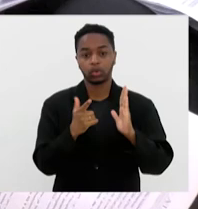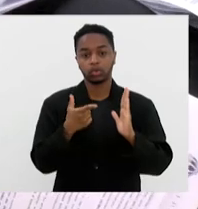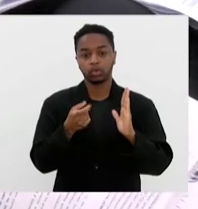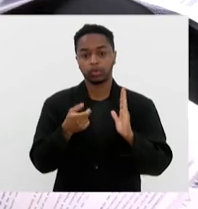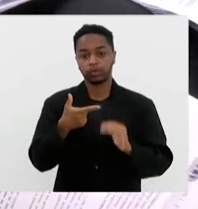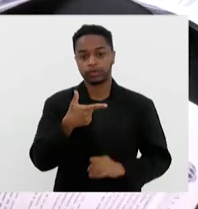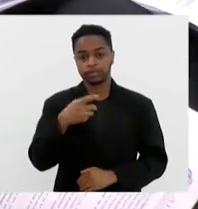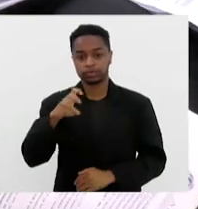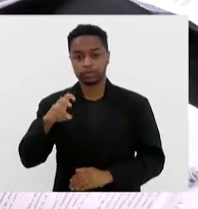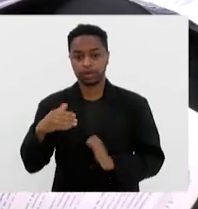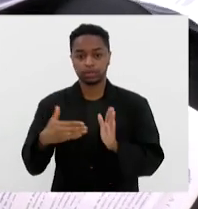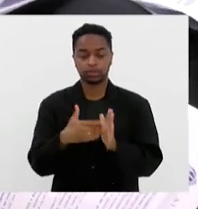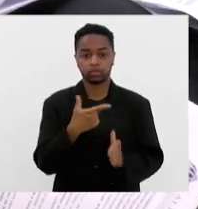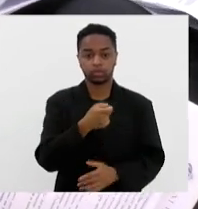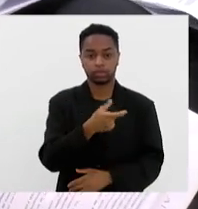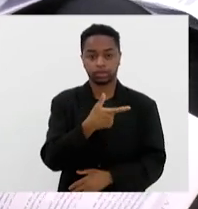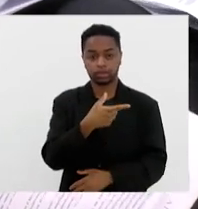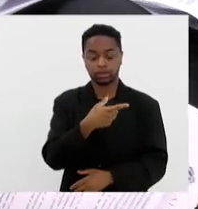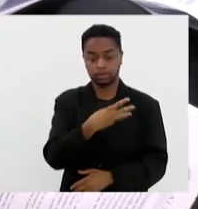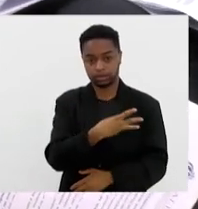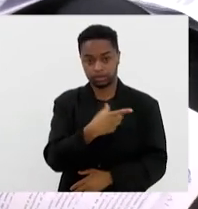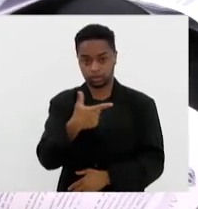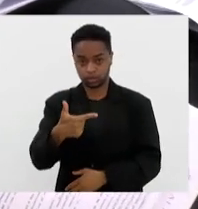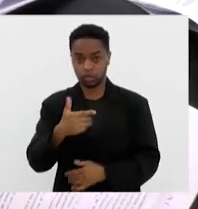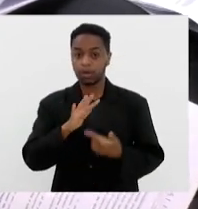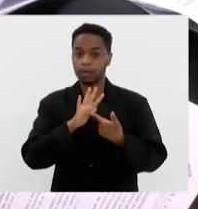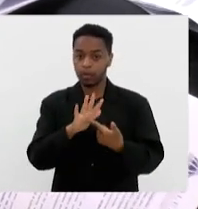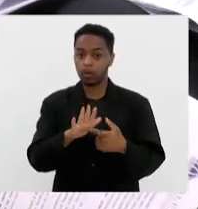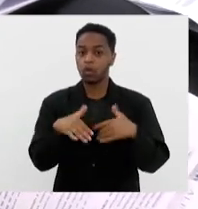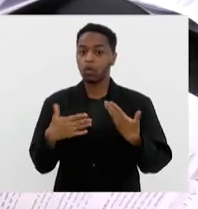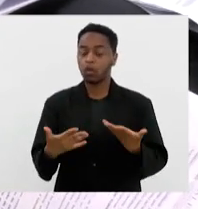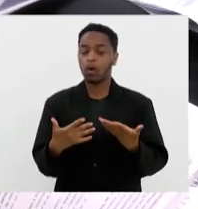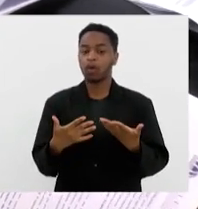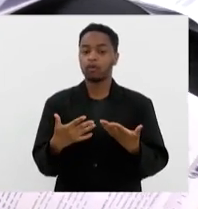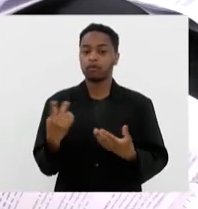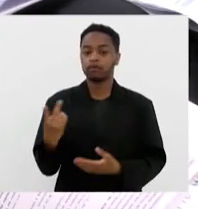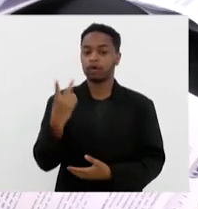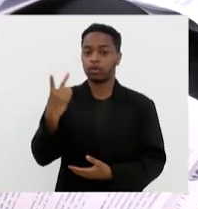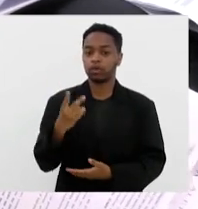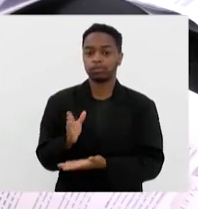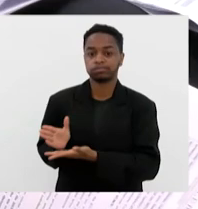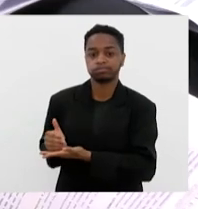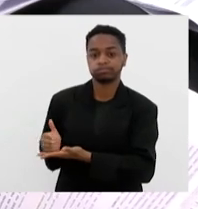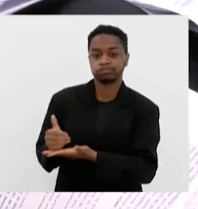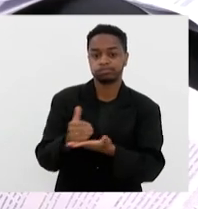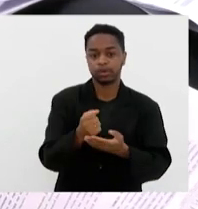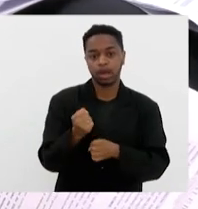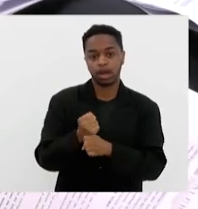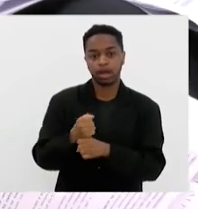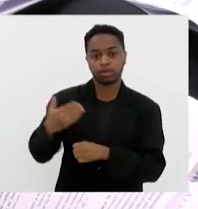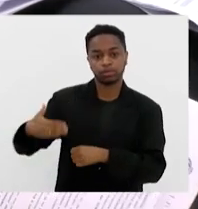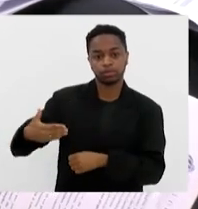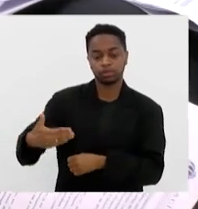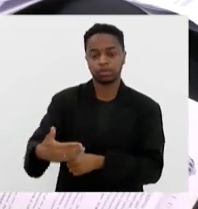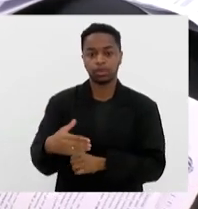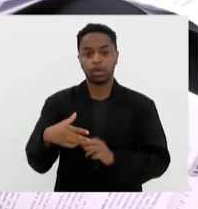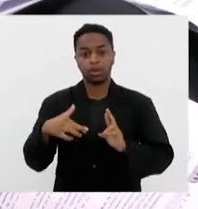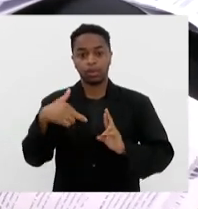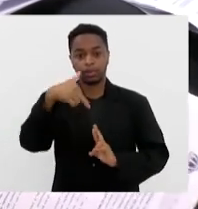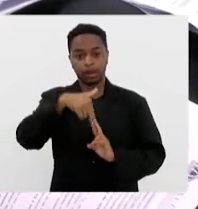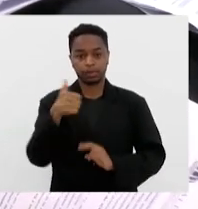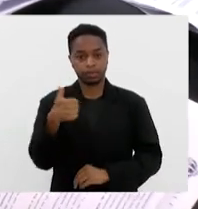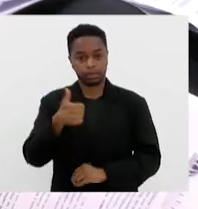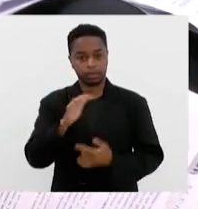2032, e está explicitando o volume de recursos ano a ano, no parágrafo 1º do